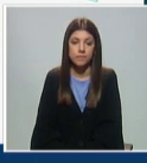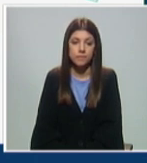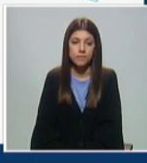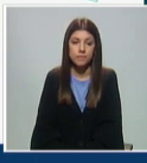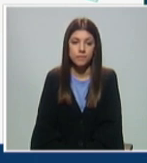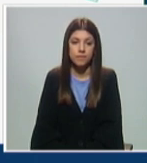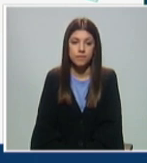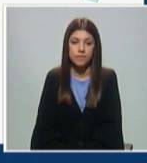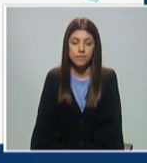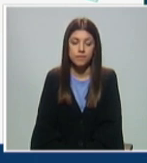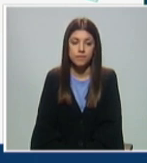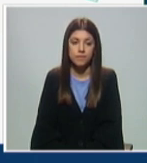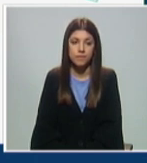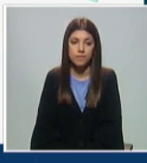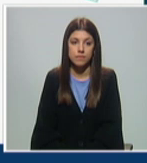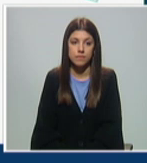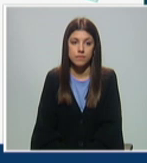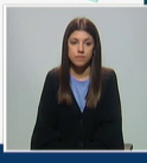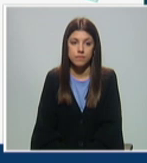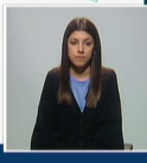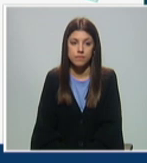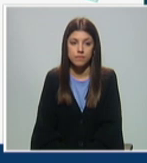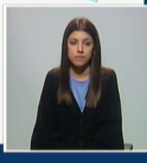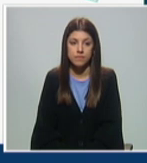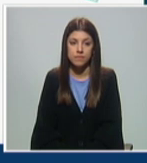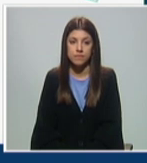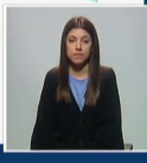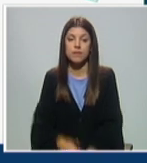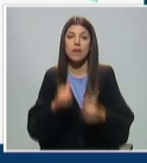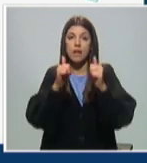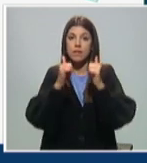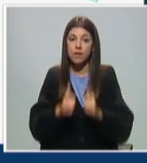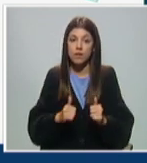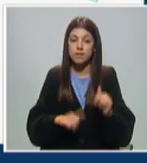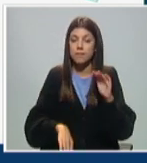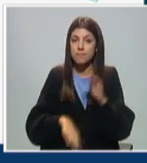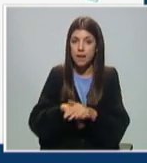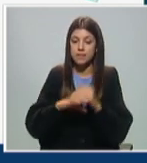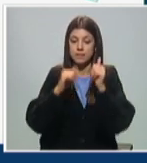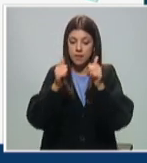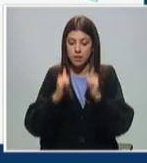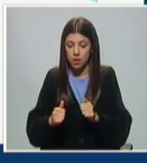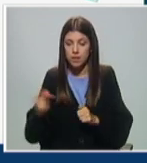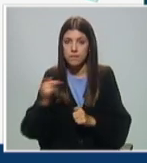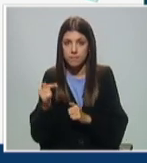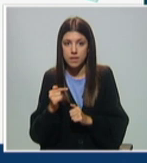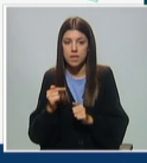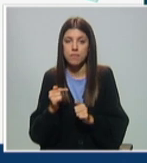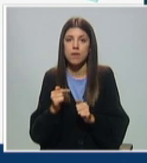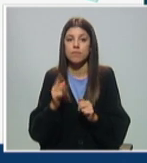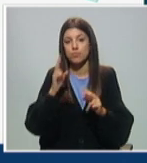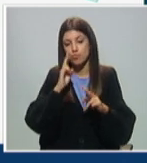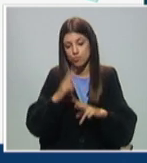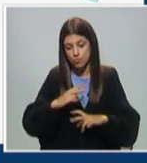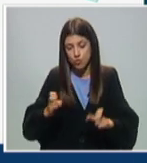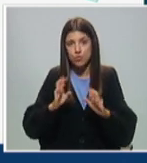então. Está encontrada então a nota mais alta e mais baixa de cada atividade ou teste. Qual